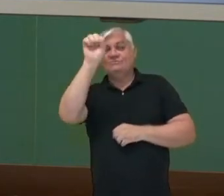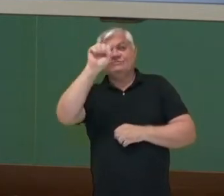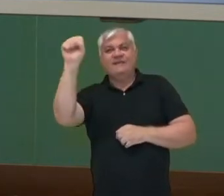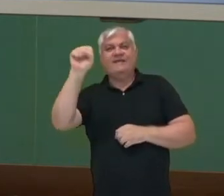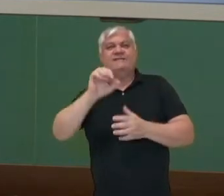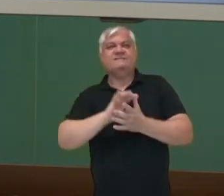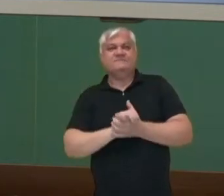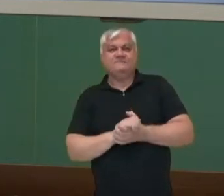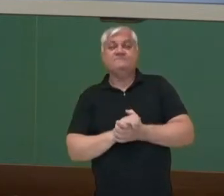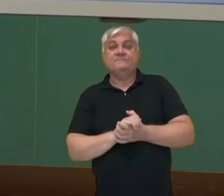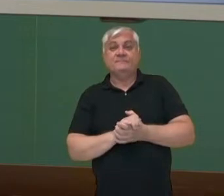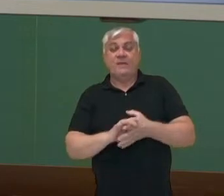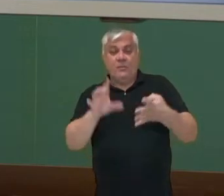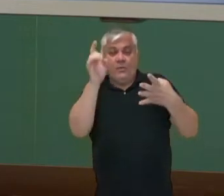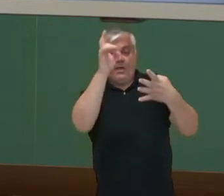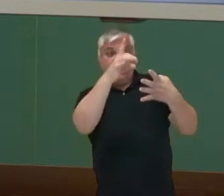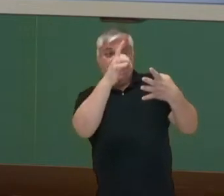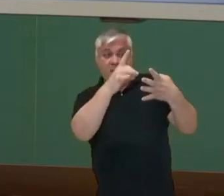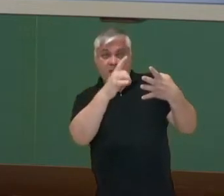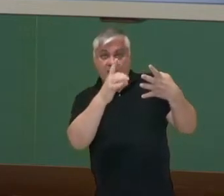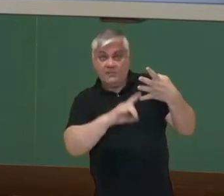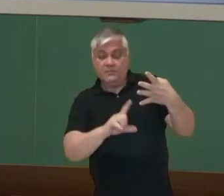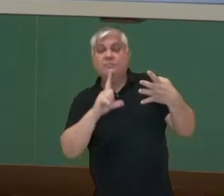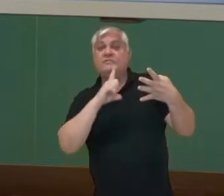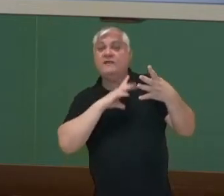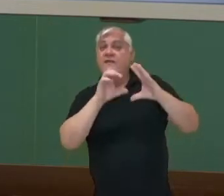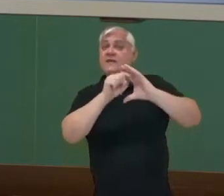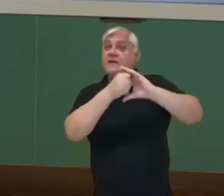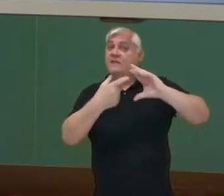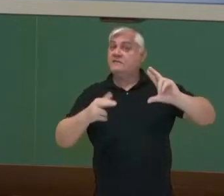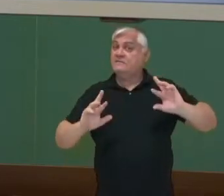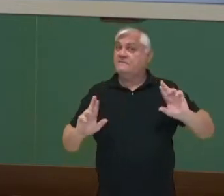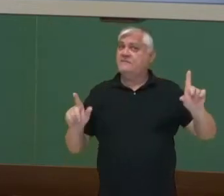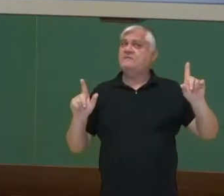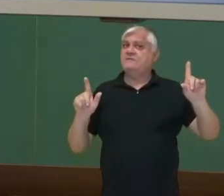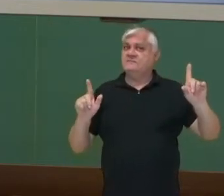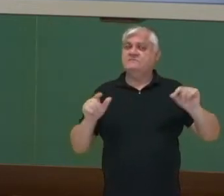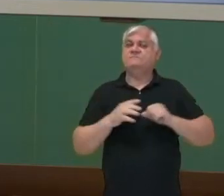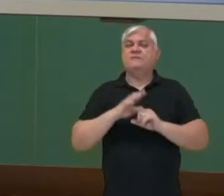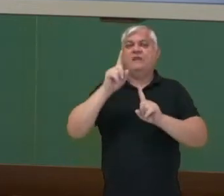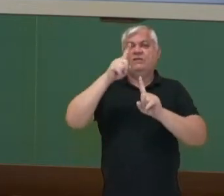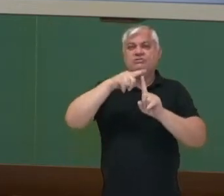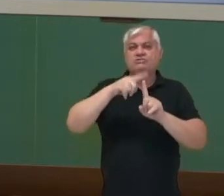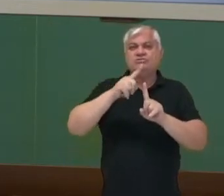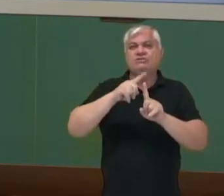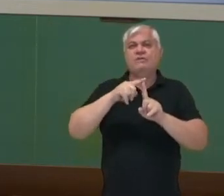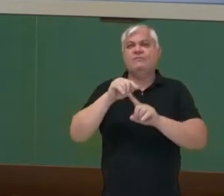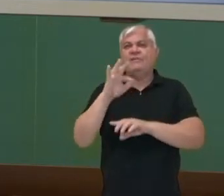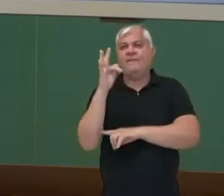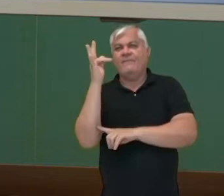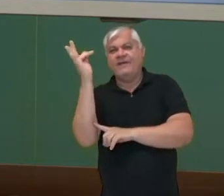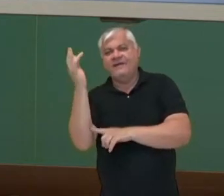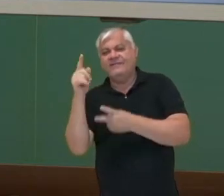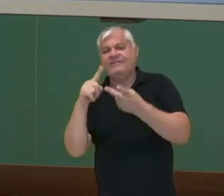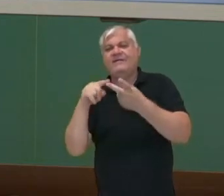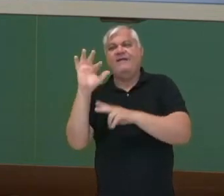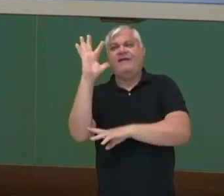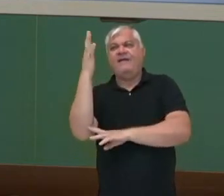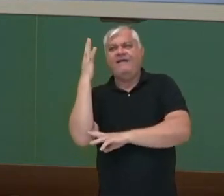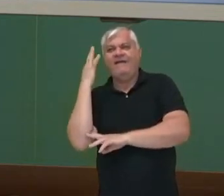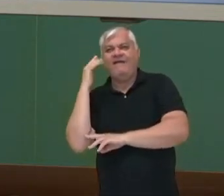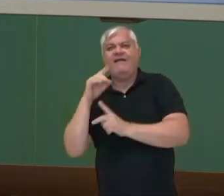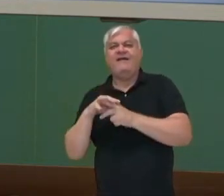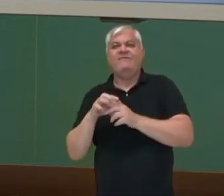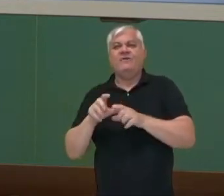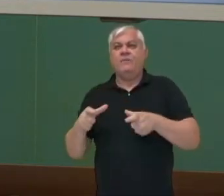sudeste. Cada um deles apresenta características diferentes, né? Tipos das plantas, tipo da vegetação, o